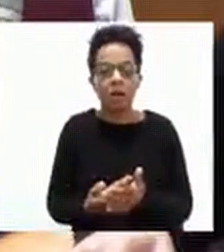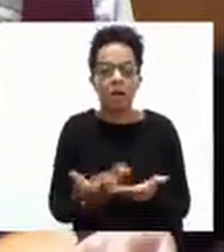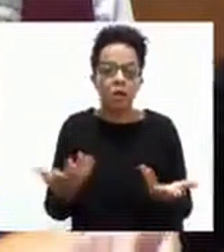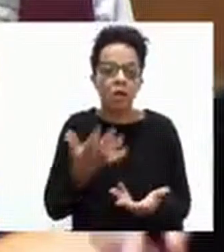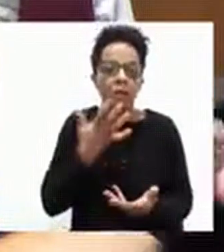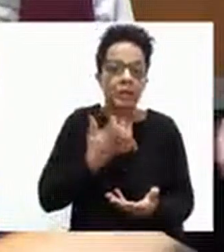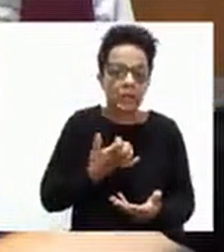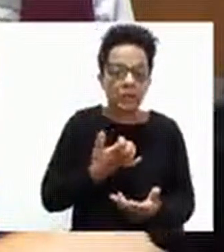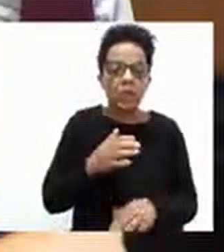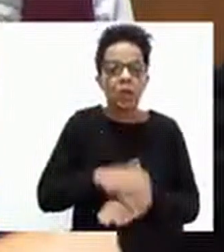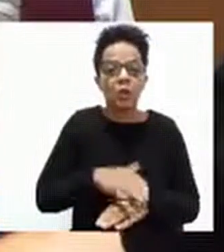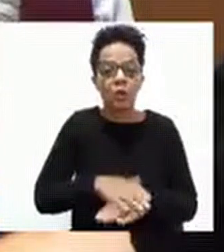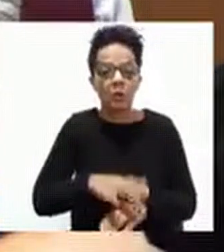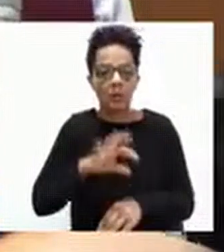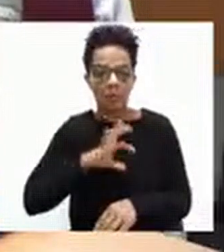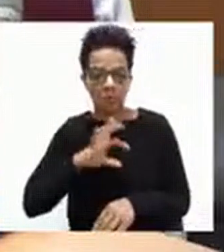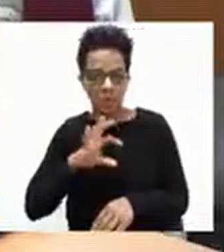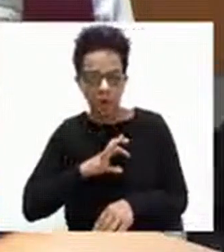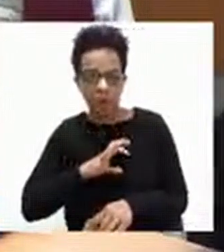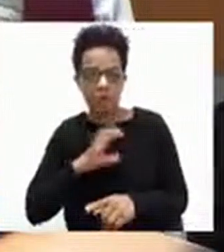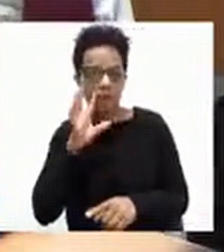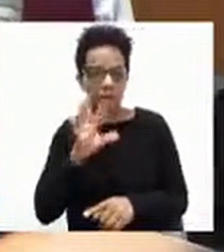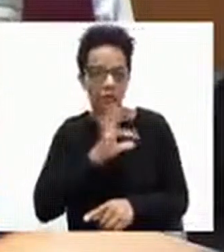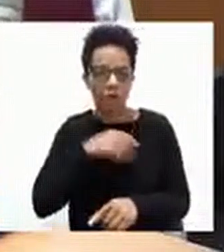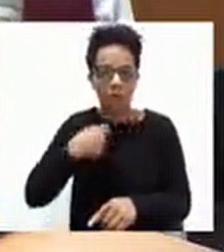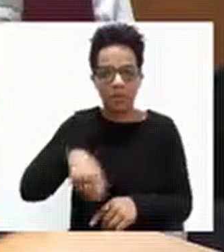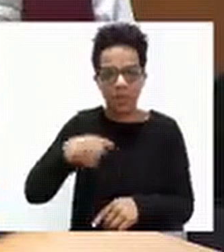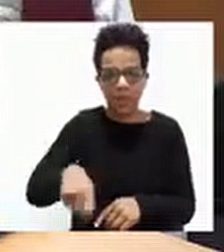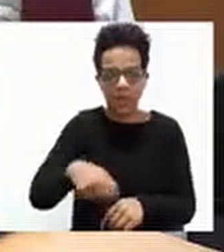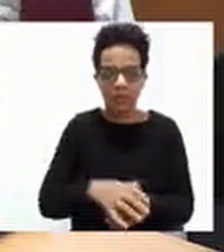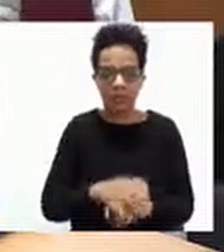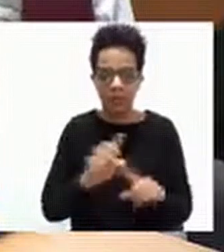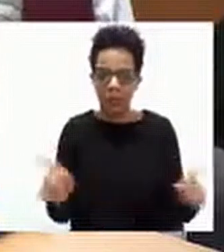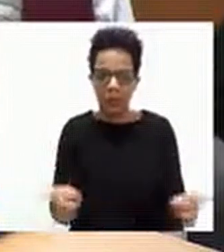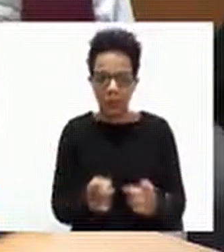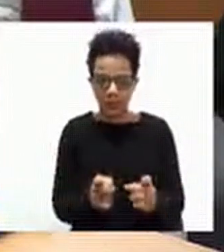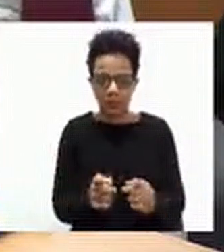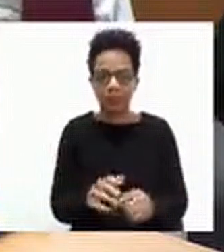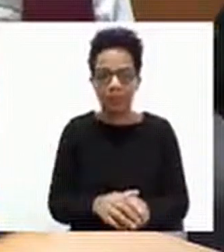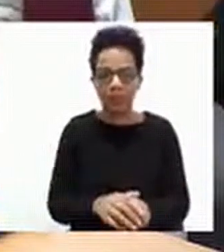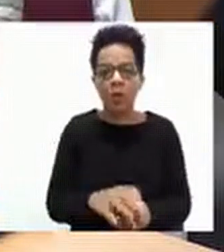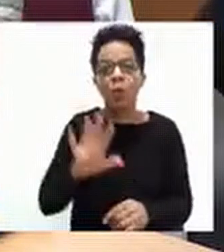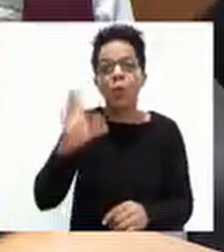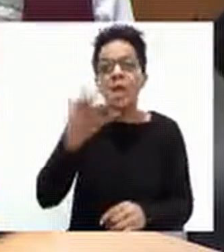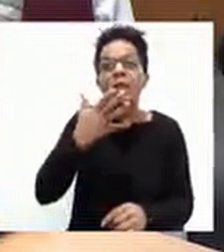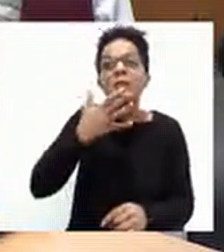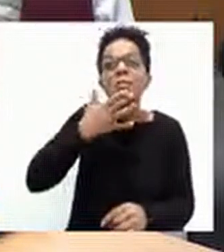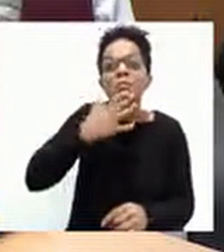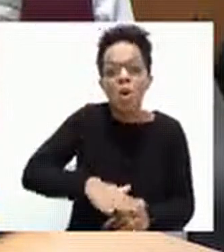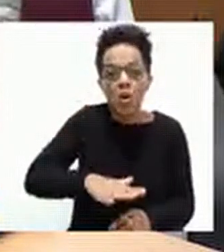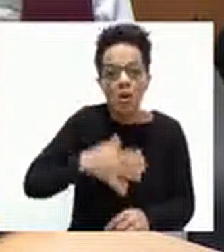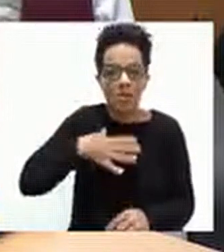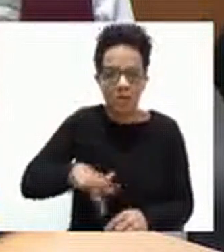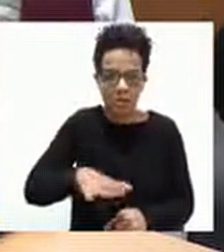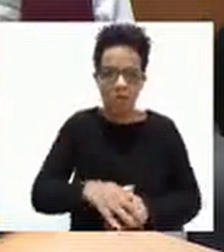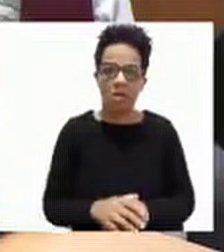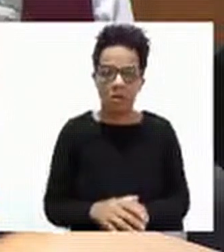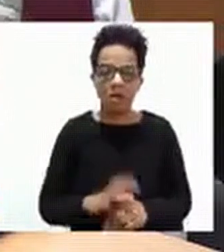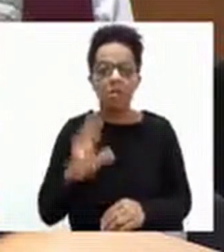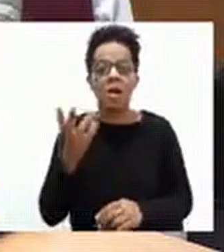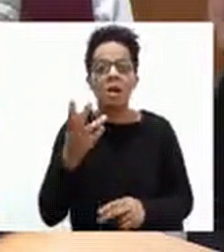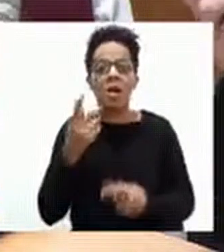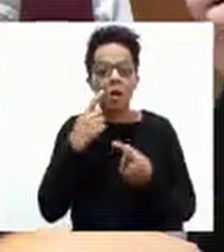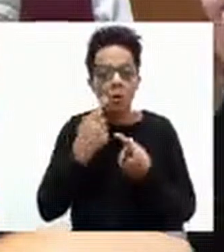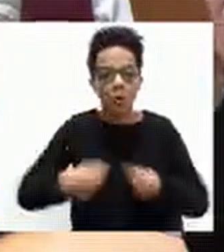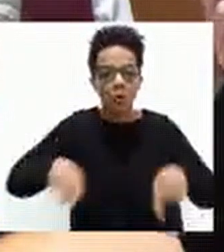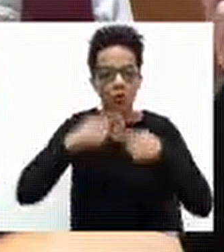para entregas de medalhas e eventos do Sr. Presidente. Resumindo, para quando dá jeito. E não para transmitir as reuniões públicas para que